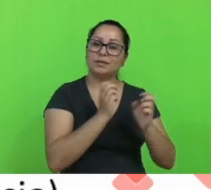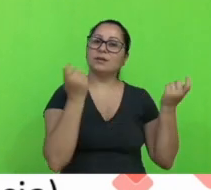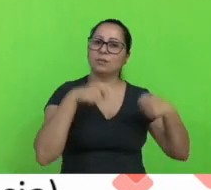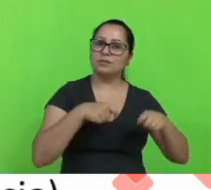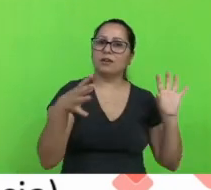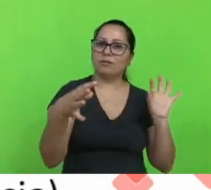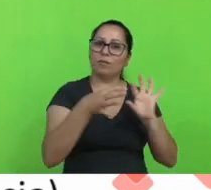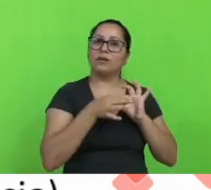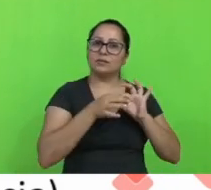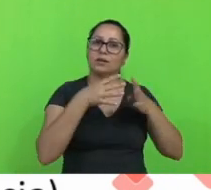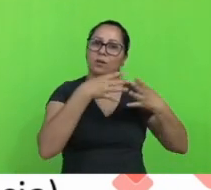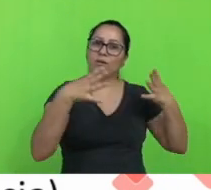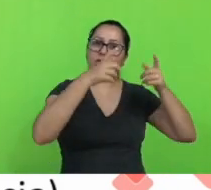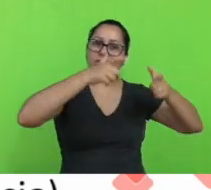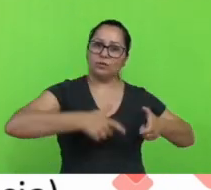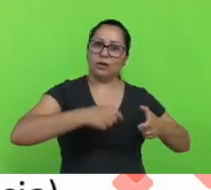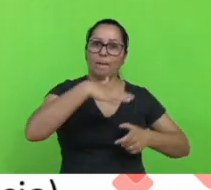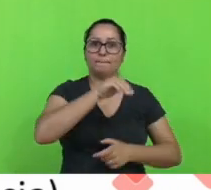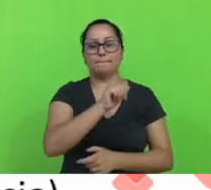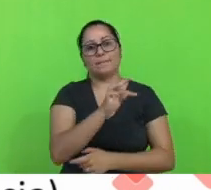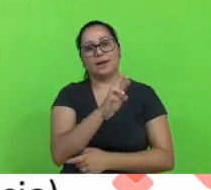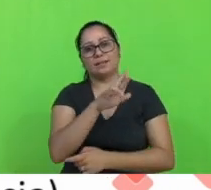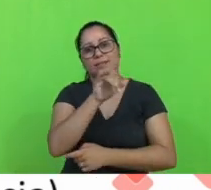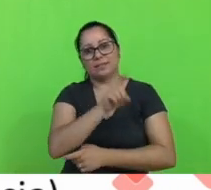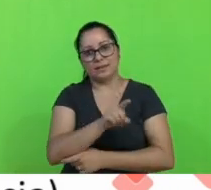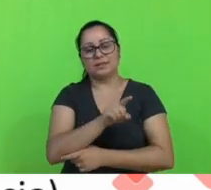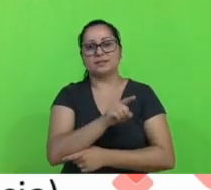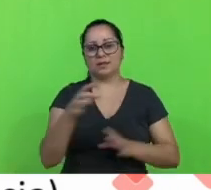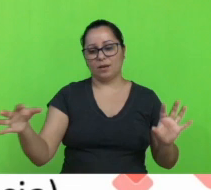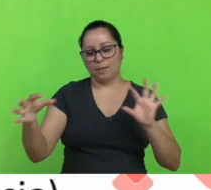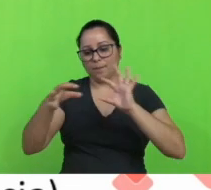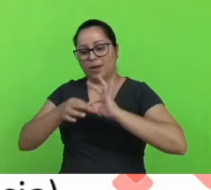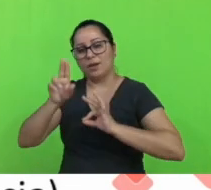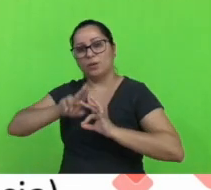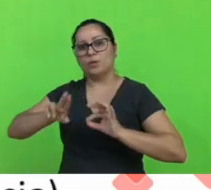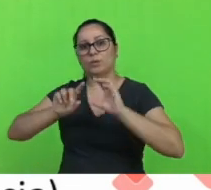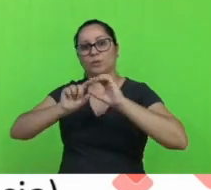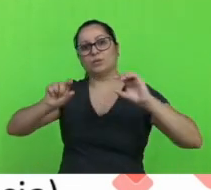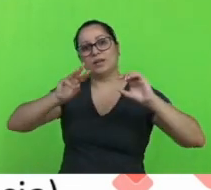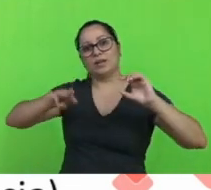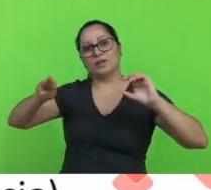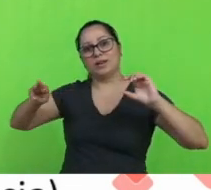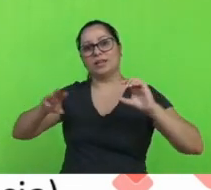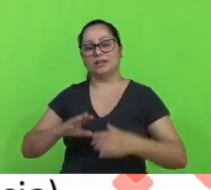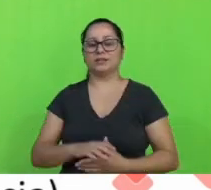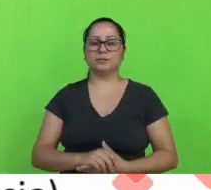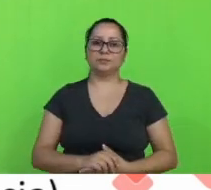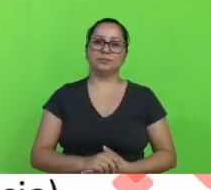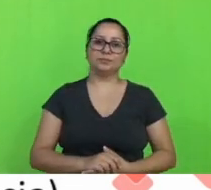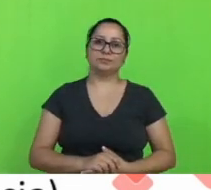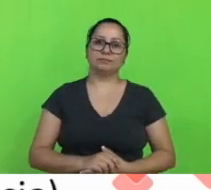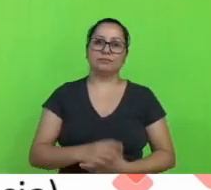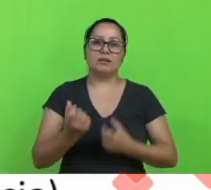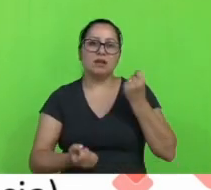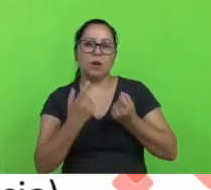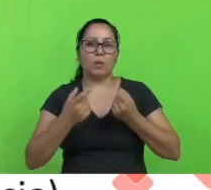eu posso realizar a conexão da rede local da matriz com a rede local da filial através então de um link WAN. Algumas